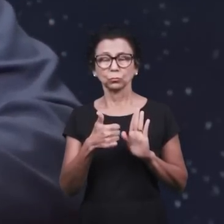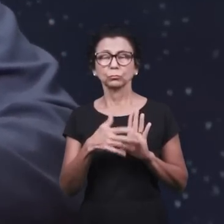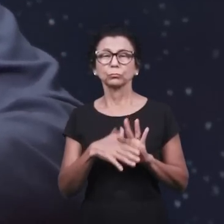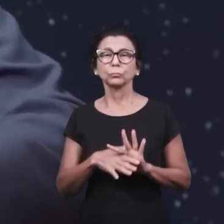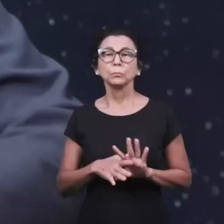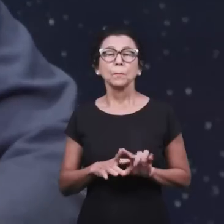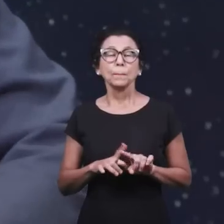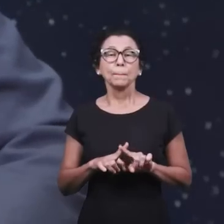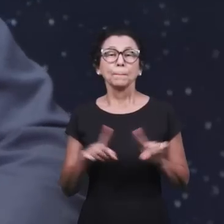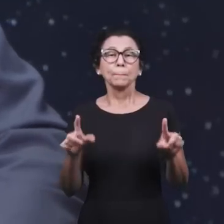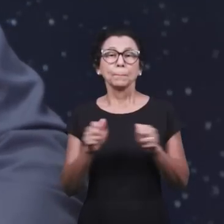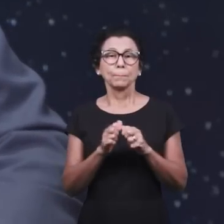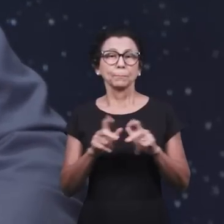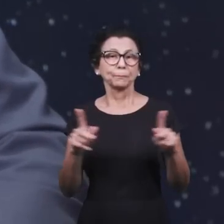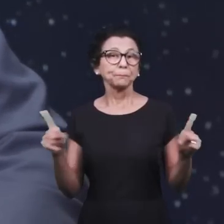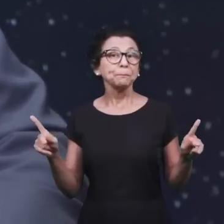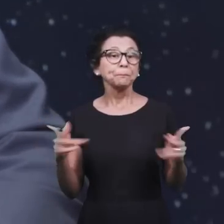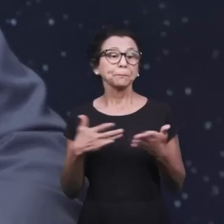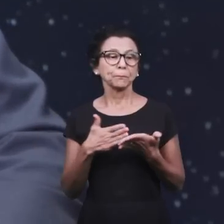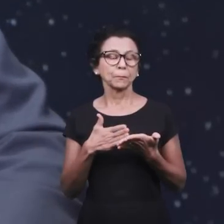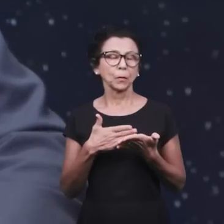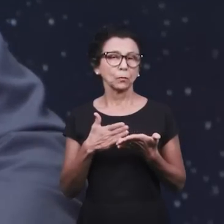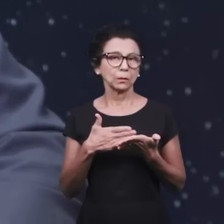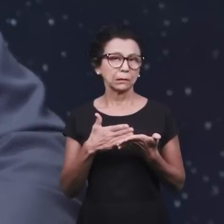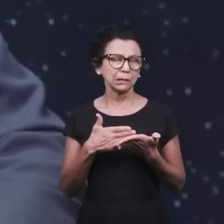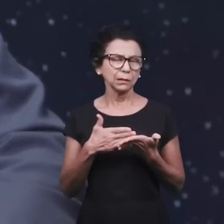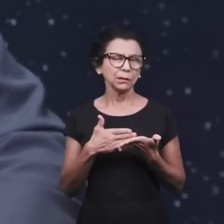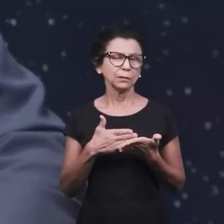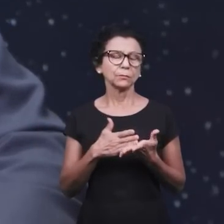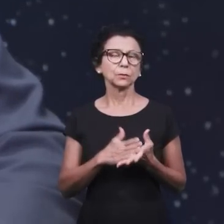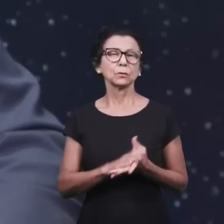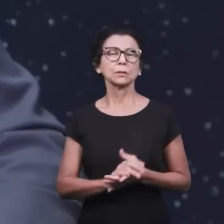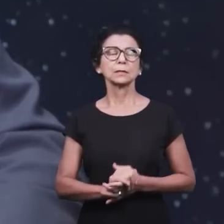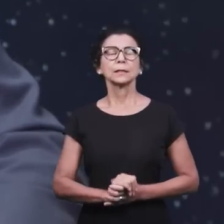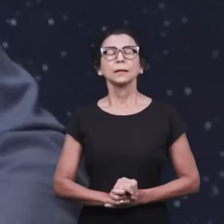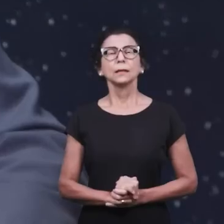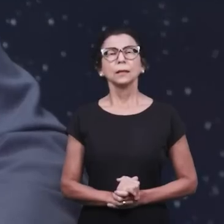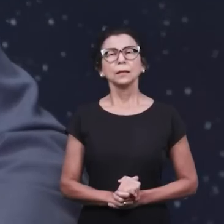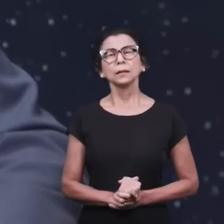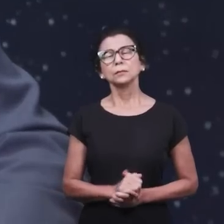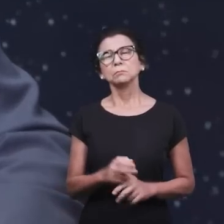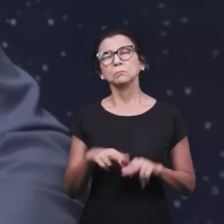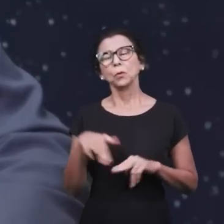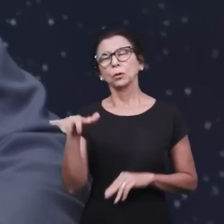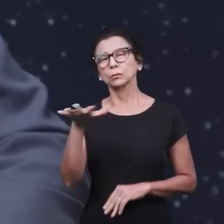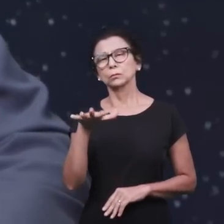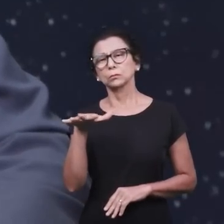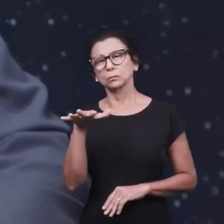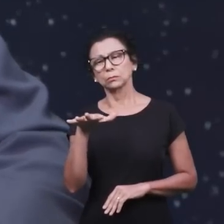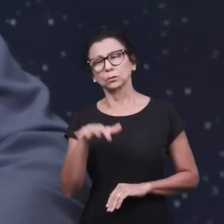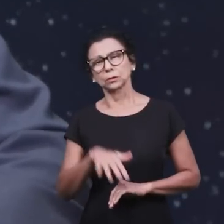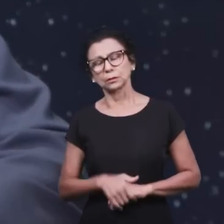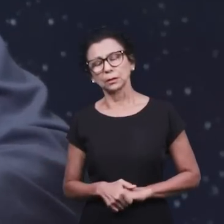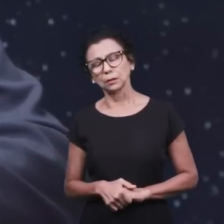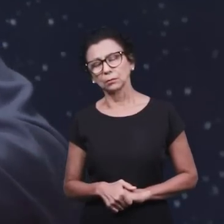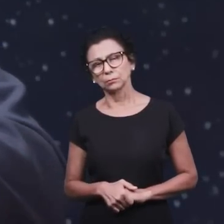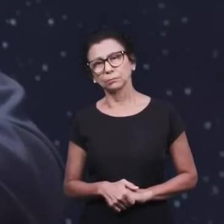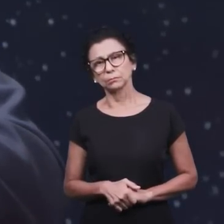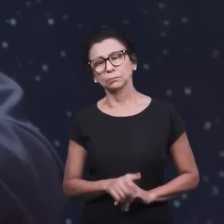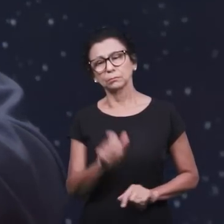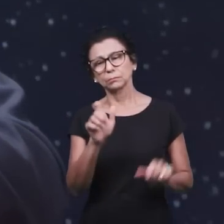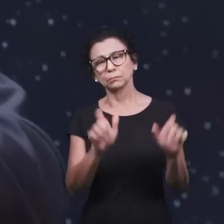Agora, o livro do Apocalipse, ele, para as pessoas de uma forma geral ou